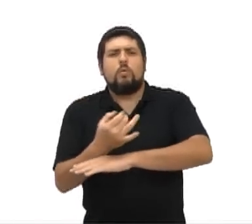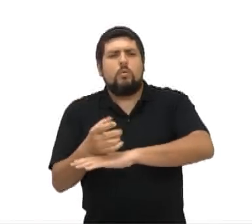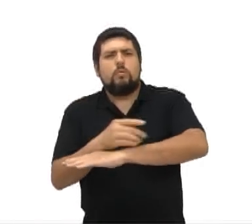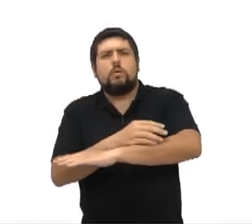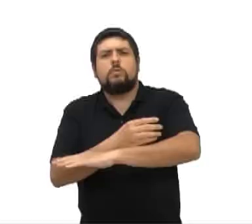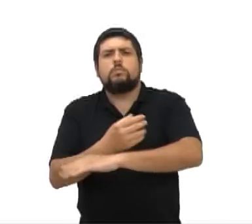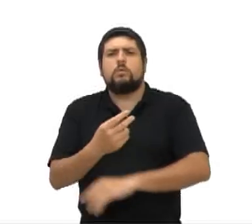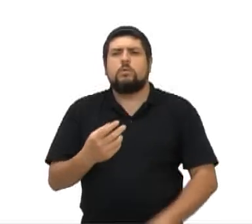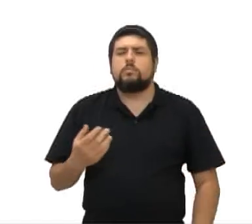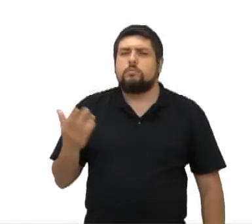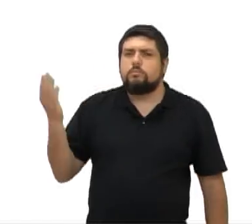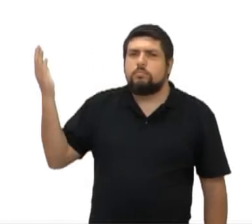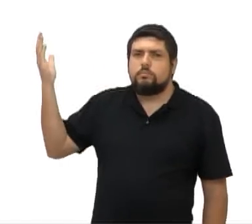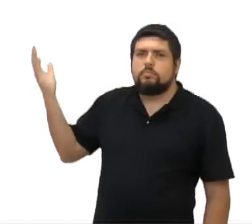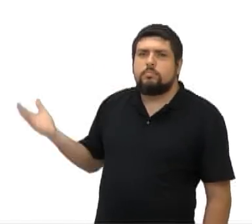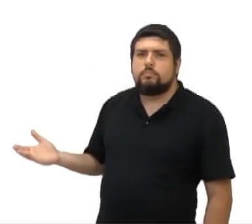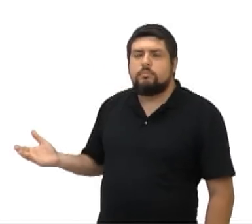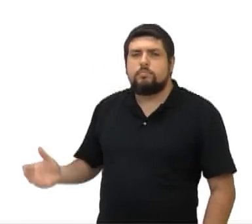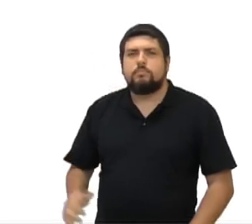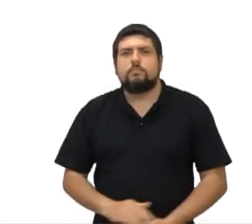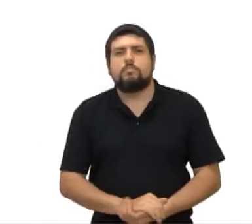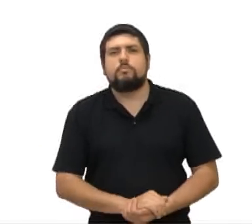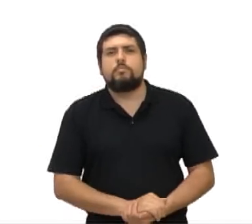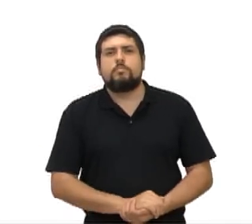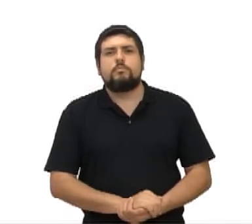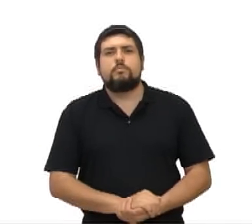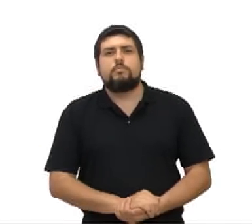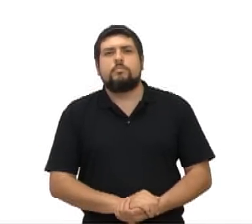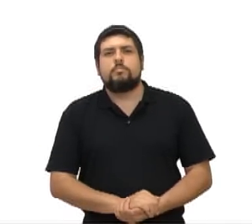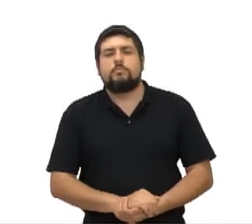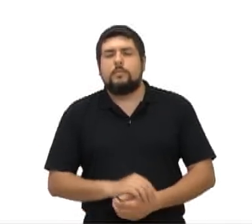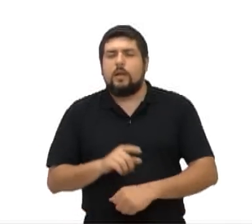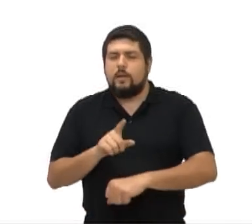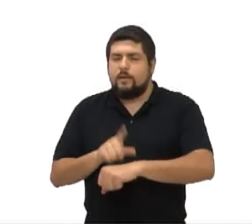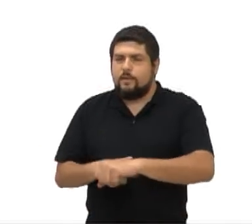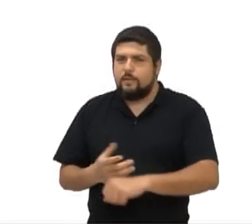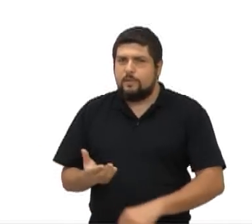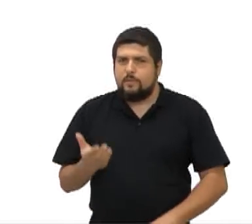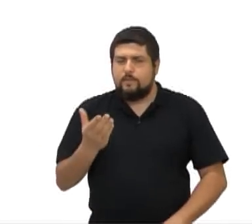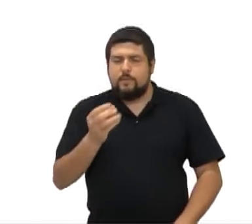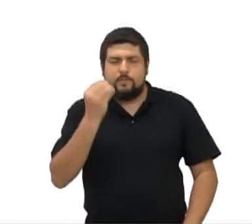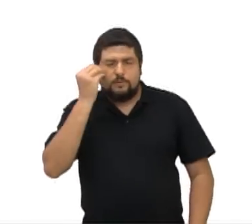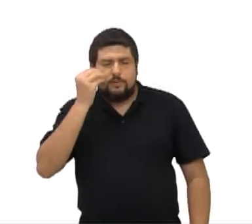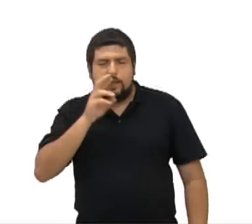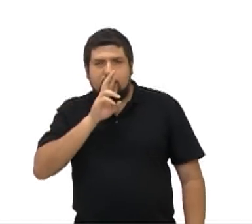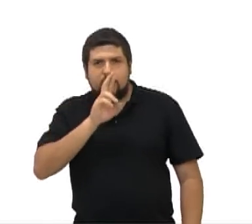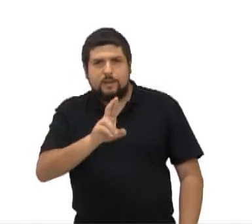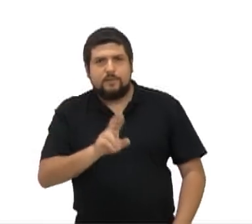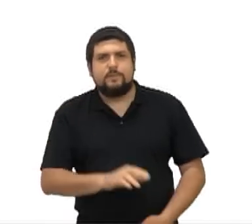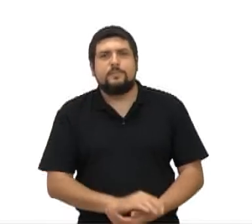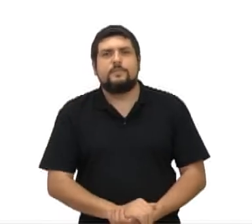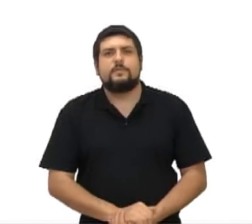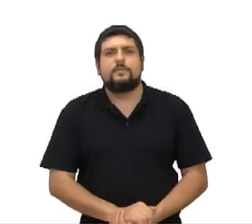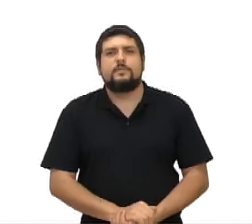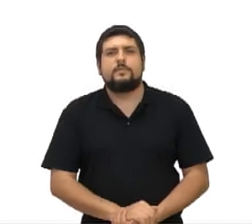graus, 360 ou 240 graus? Um tempinho para vocês tentarem fazer, ok?